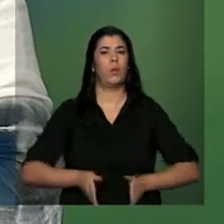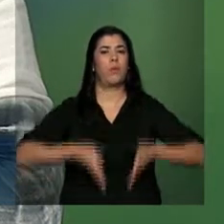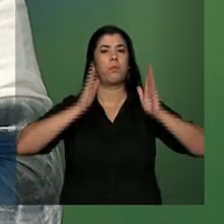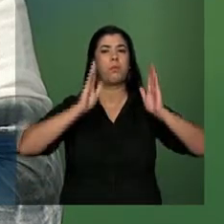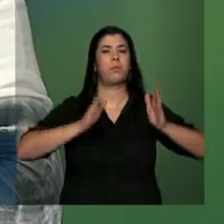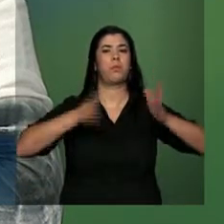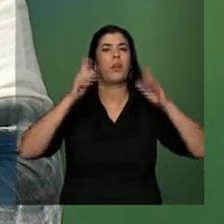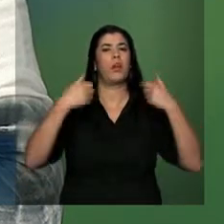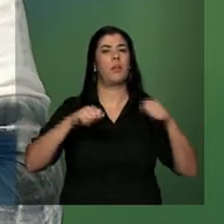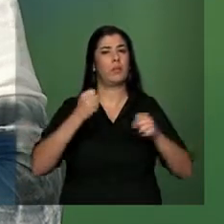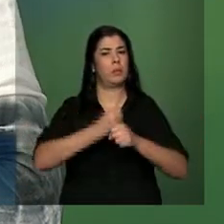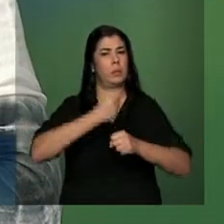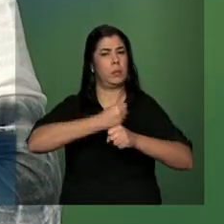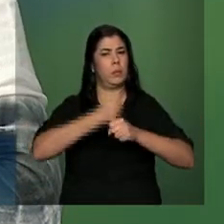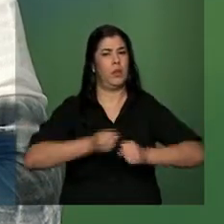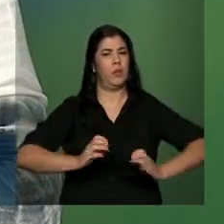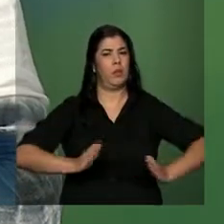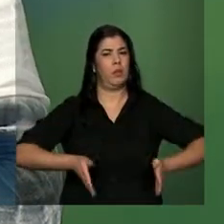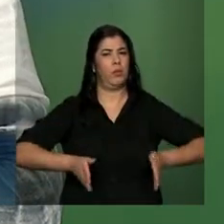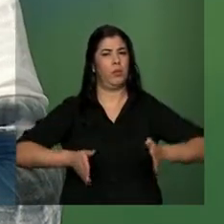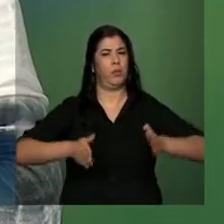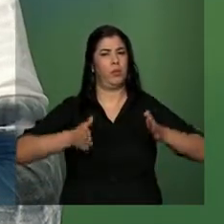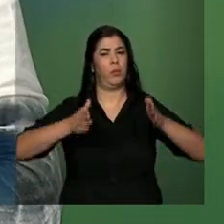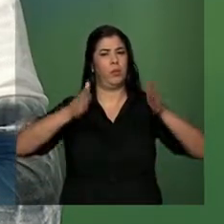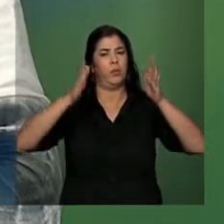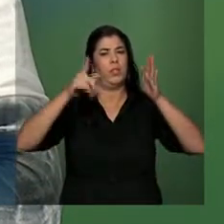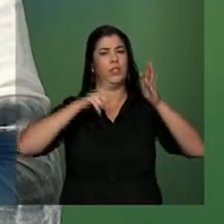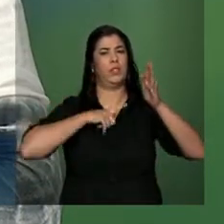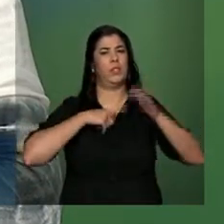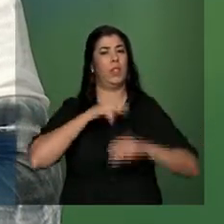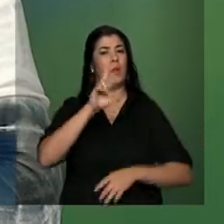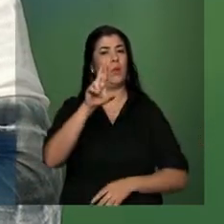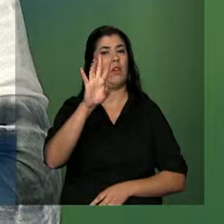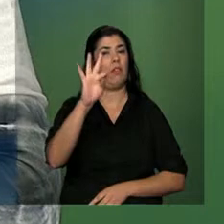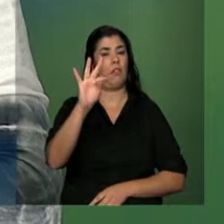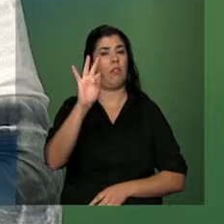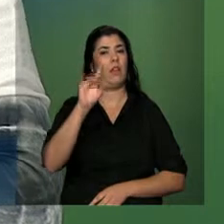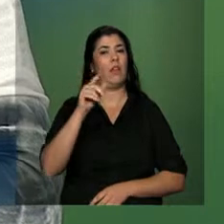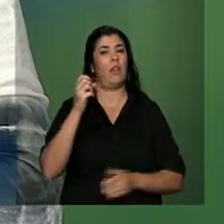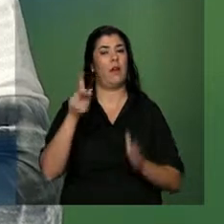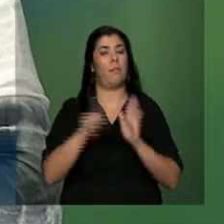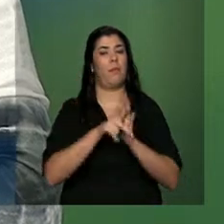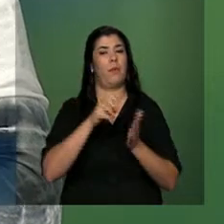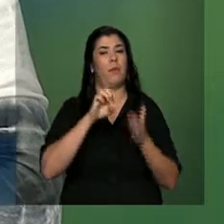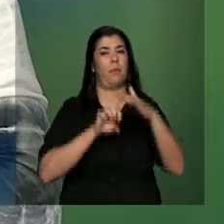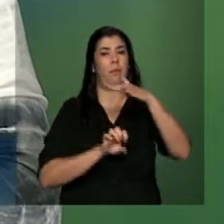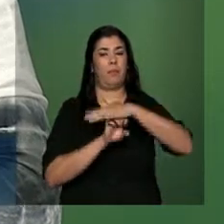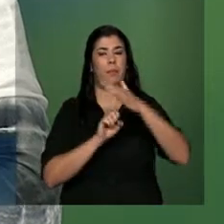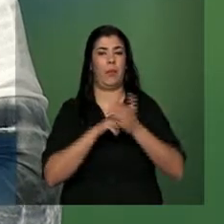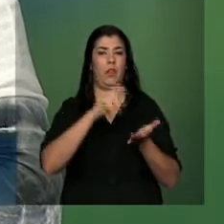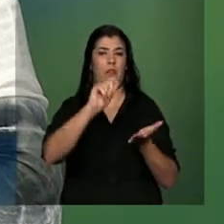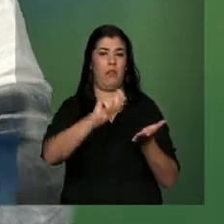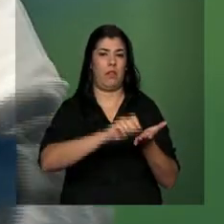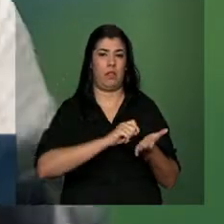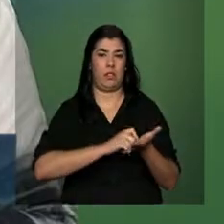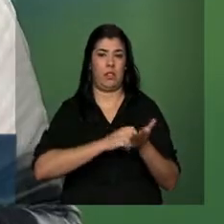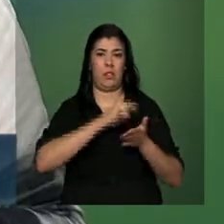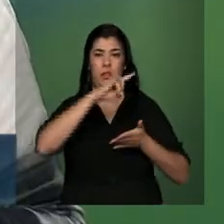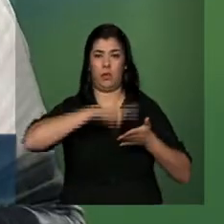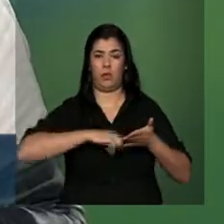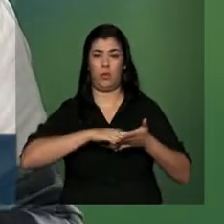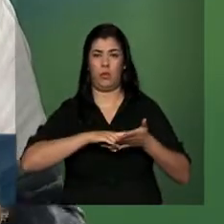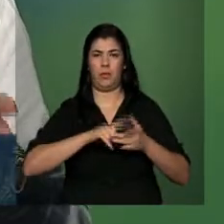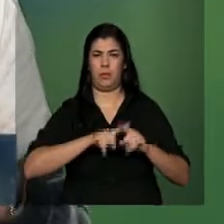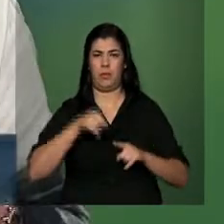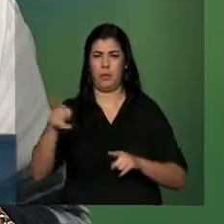são construídos, todos os prédios em construção têm um RT da própria empresa que assina a sua responsabilidade. Mas no